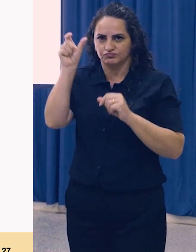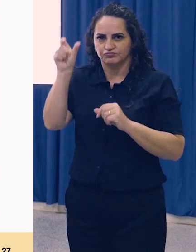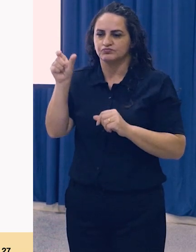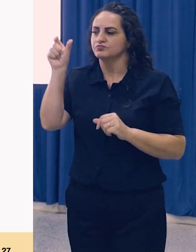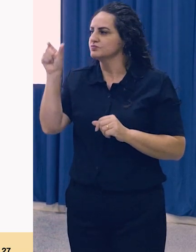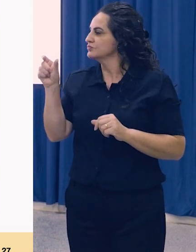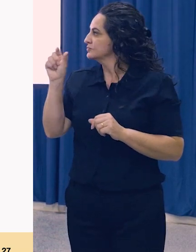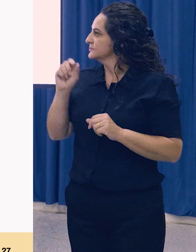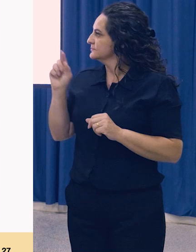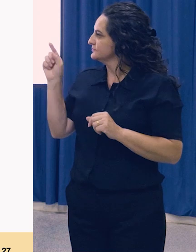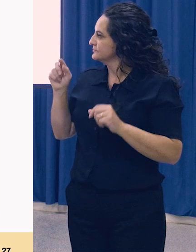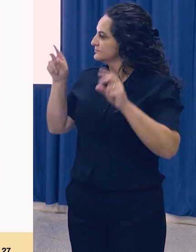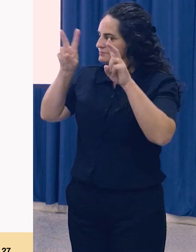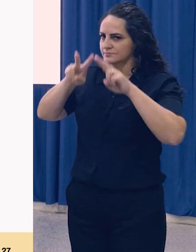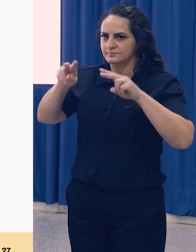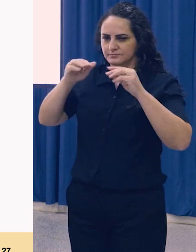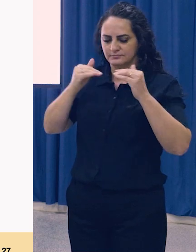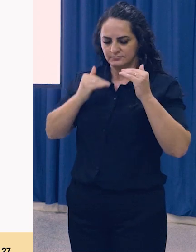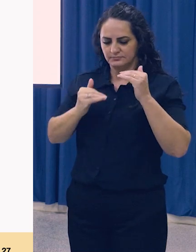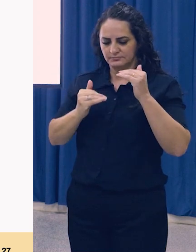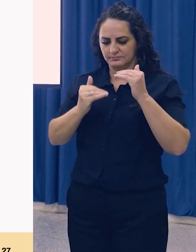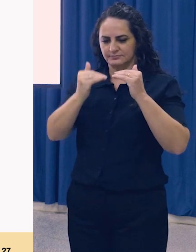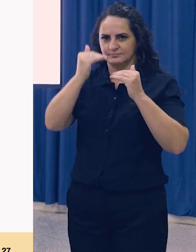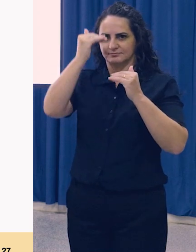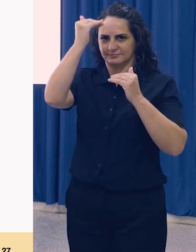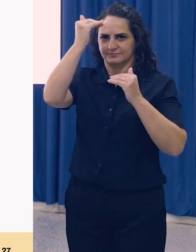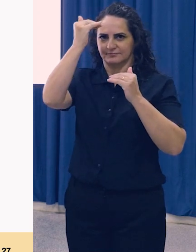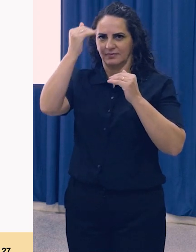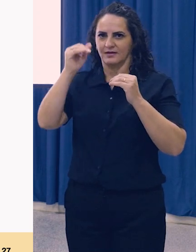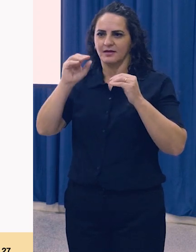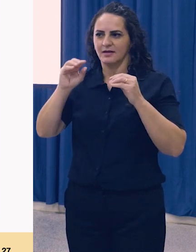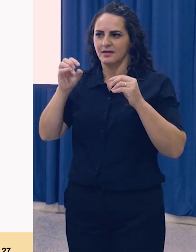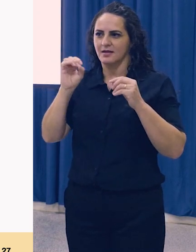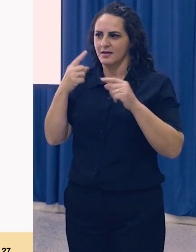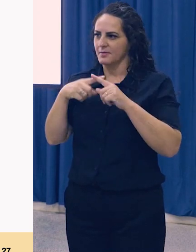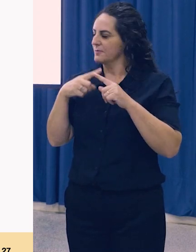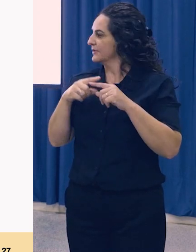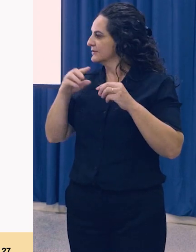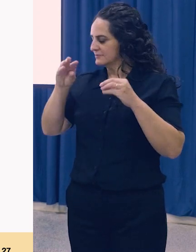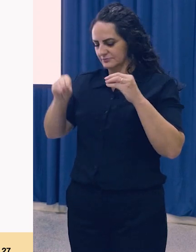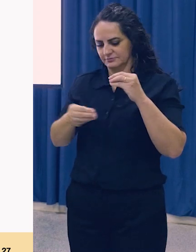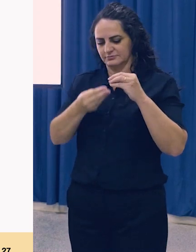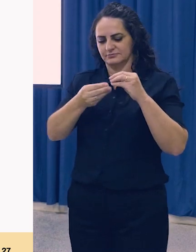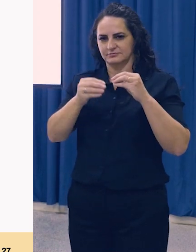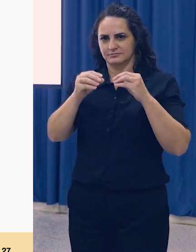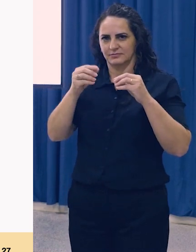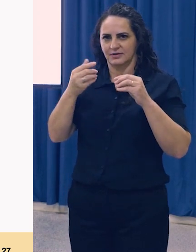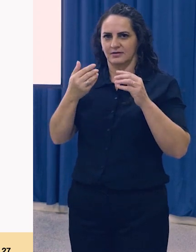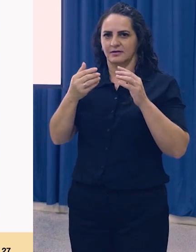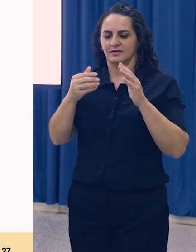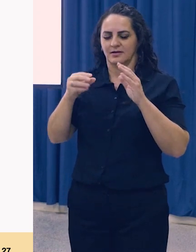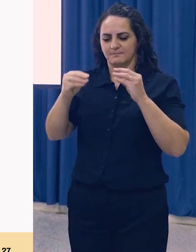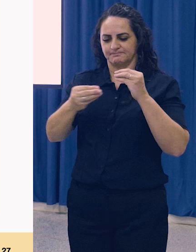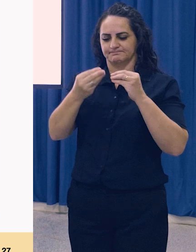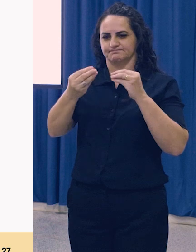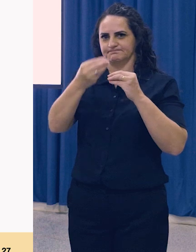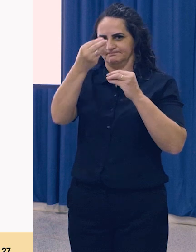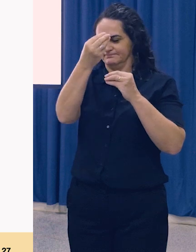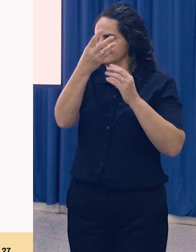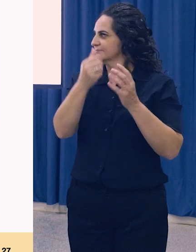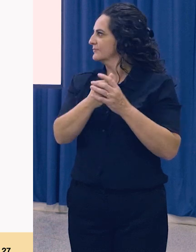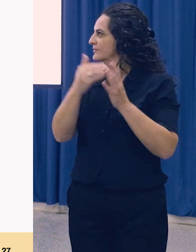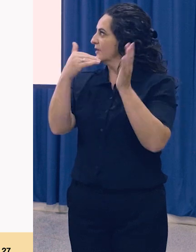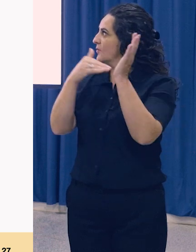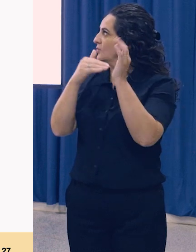gente visualiza isso de baixo para cima, porque quando você vai postando, a postagem vai indo para o final. Então a